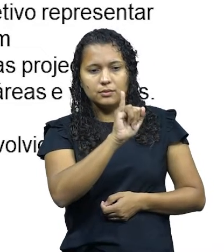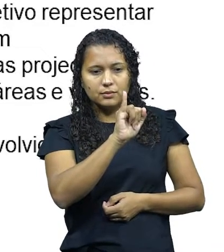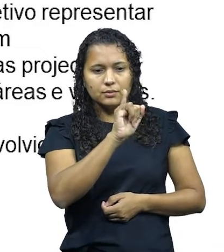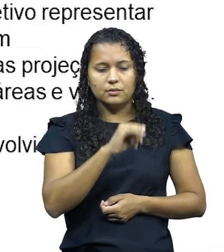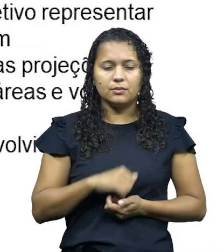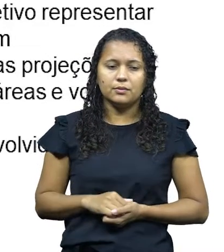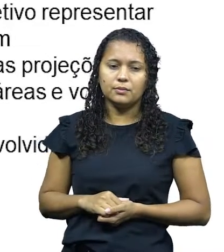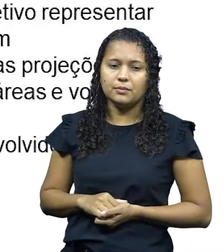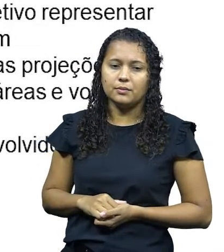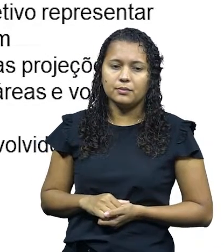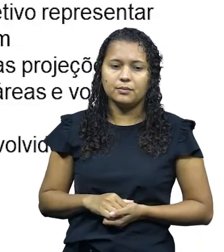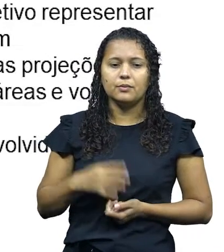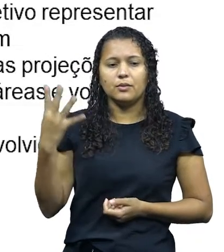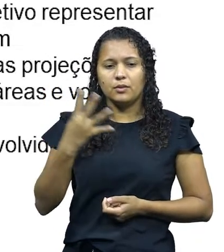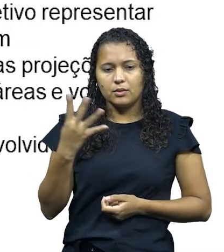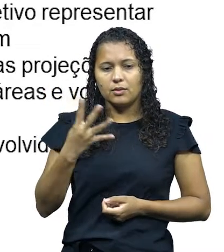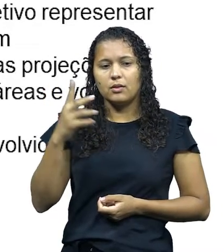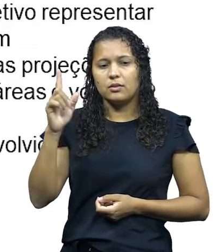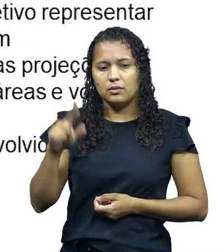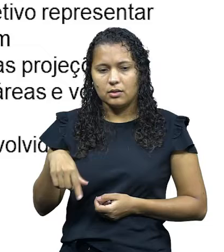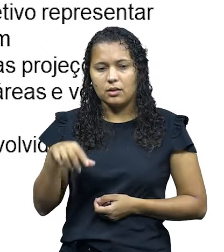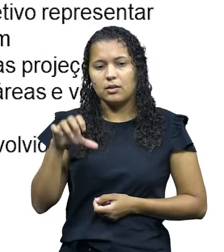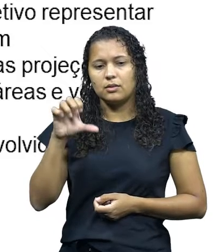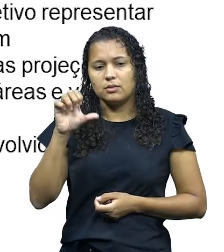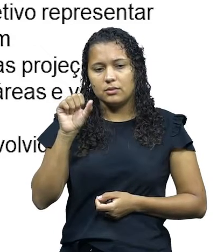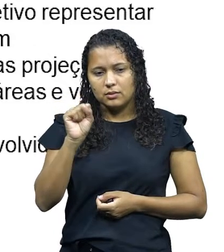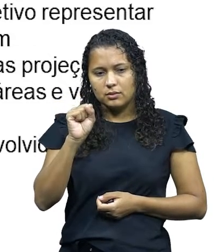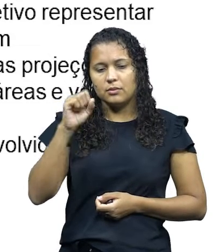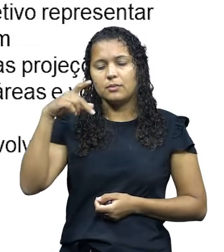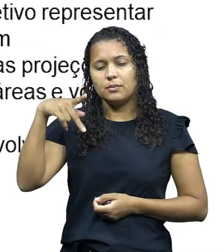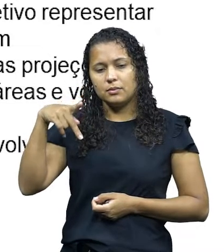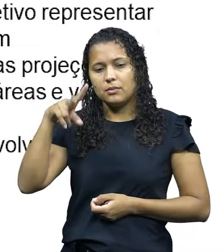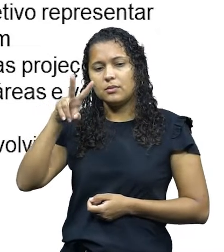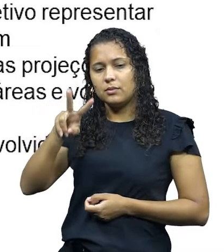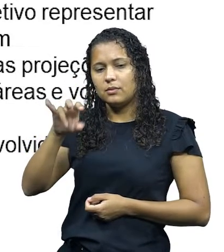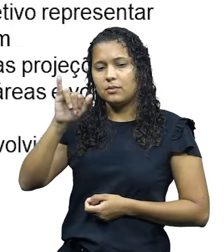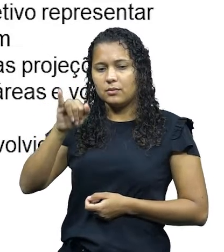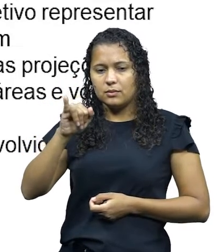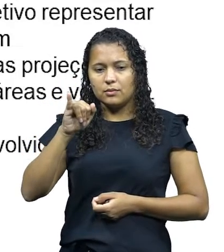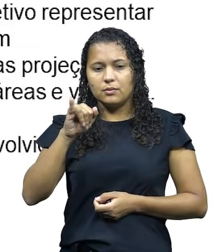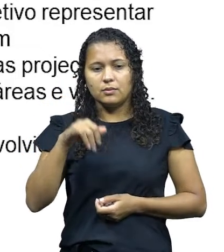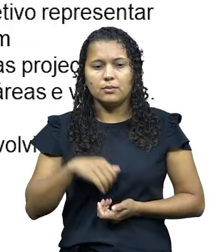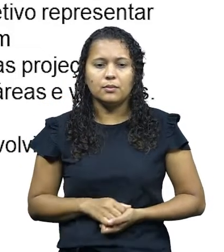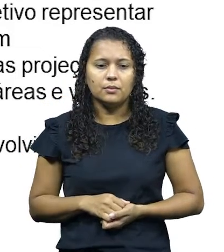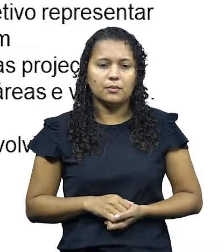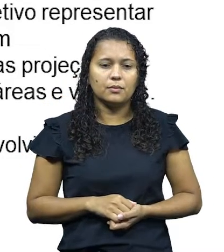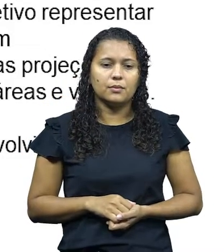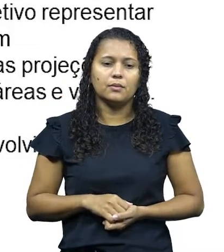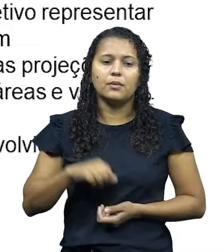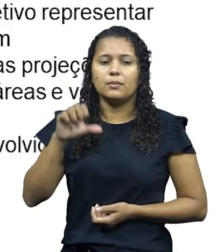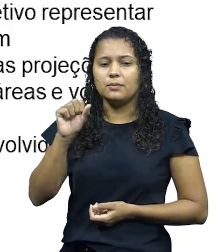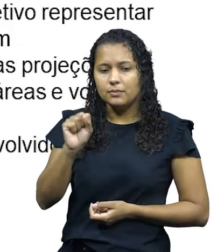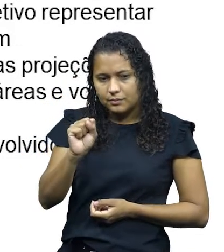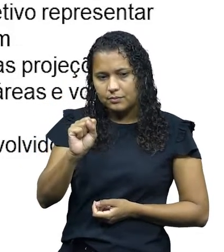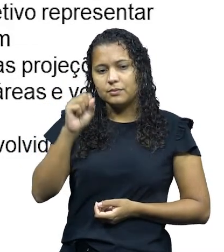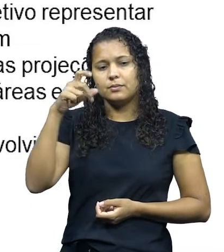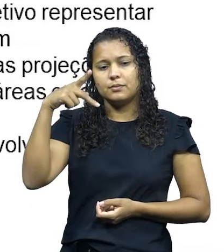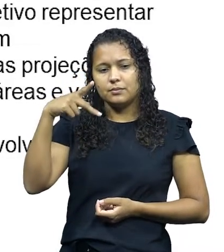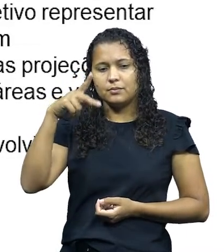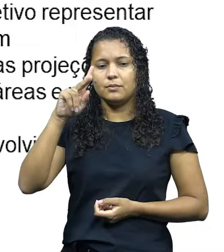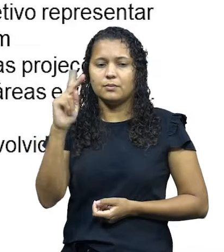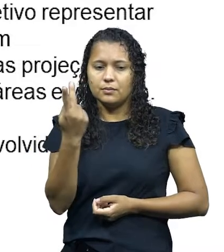horizontal posterior. E o quarto diedro é o semiplano vertical inferior e o